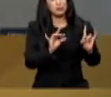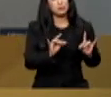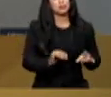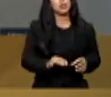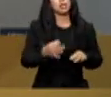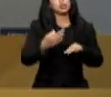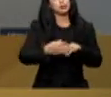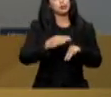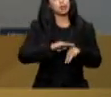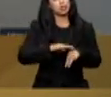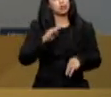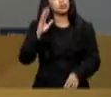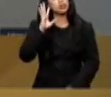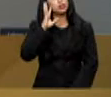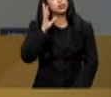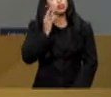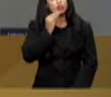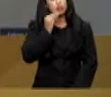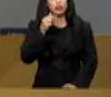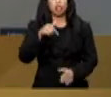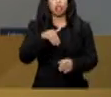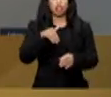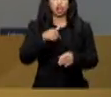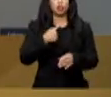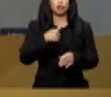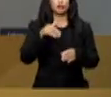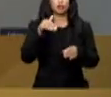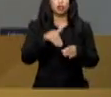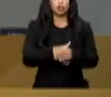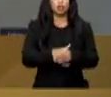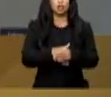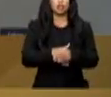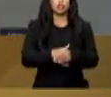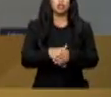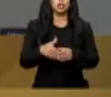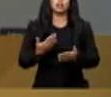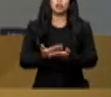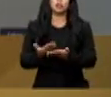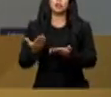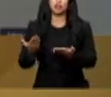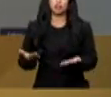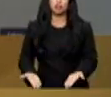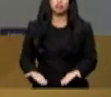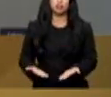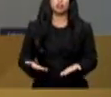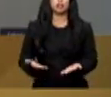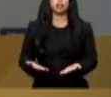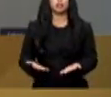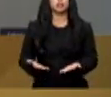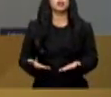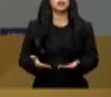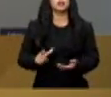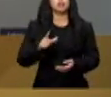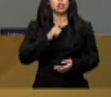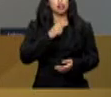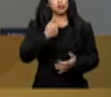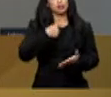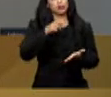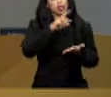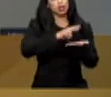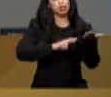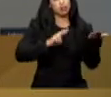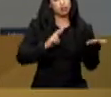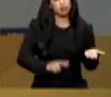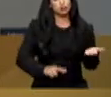Votei vencida no mérito, incluída aí na ação direta de inconstitucionalidade de 1945, de que era relatora e que ficou redator